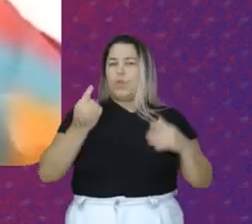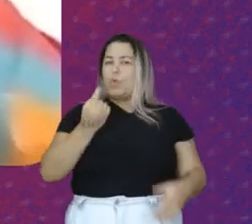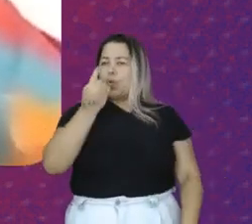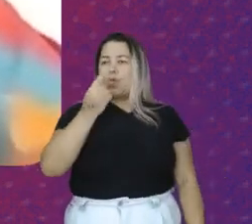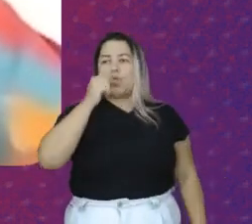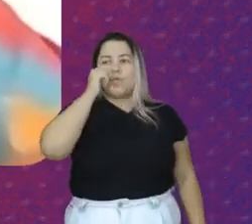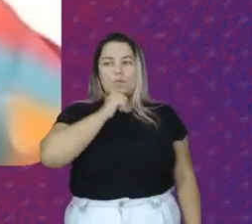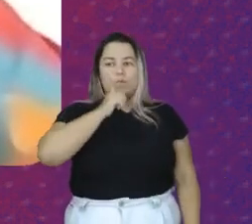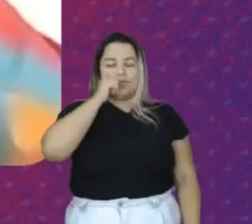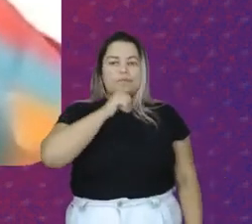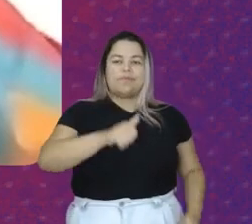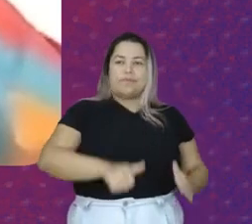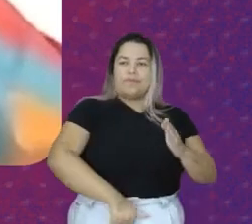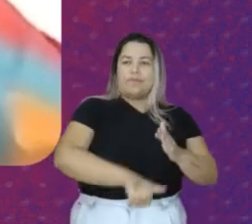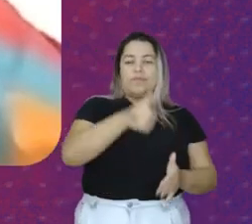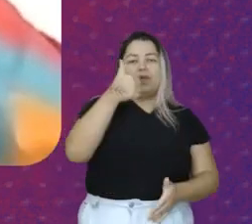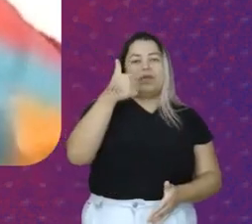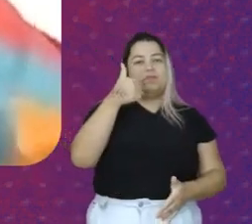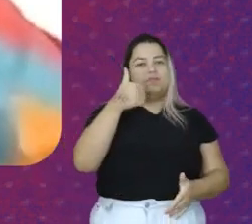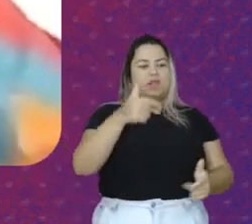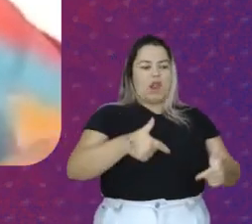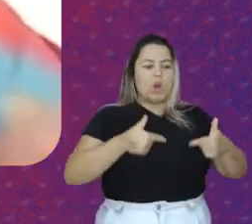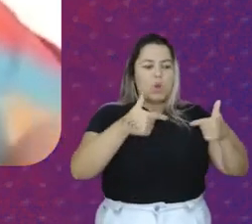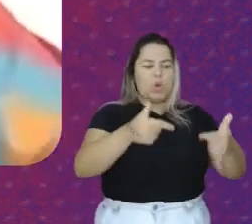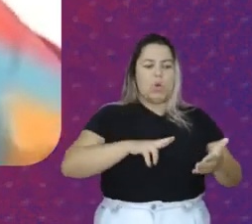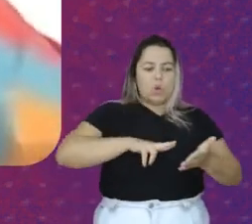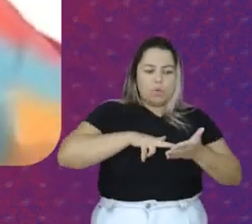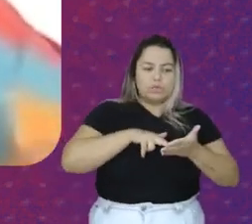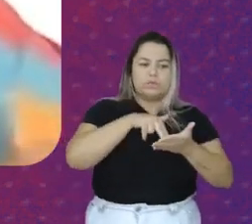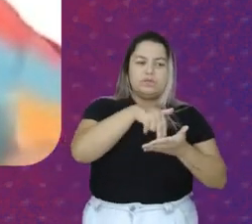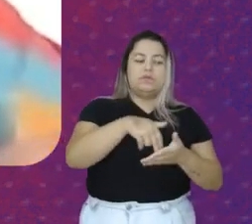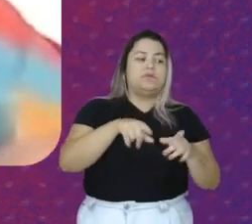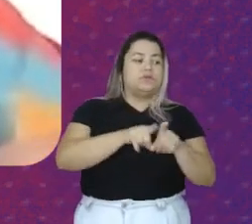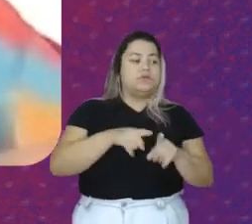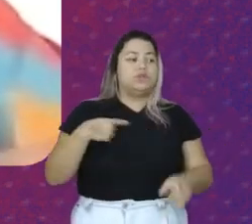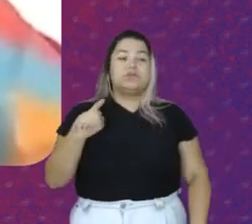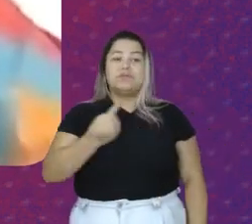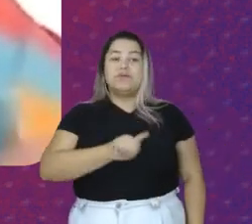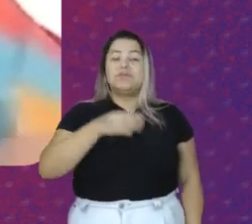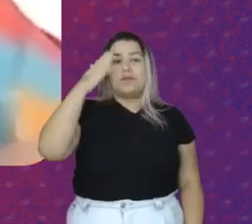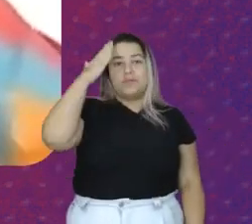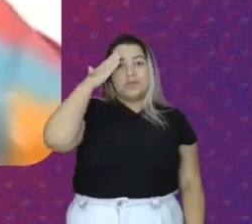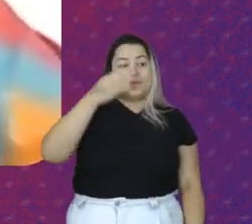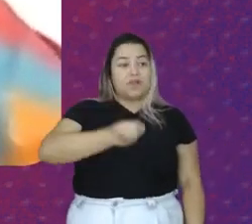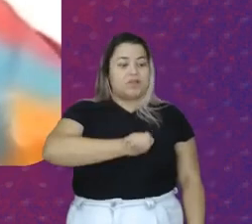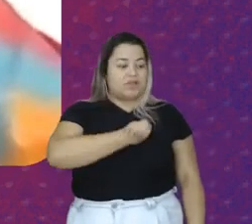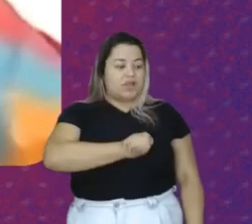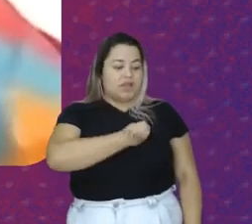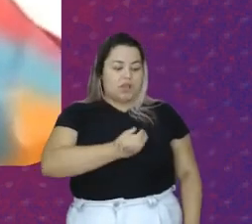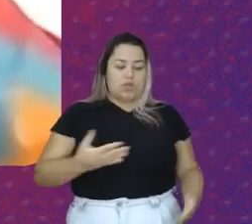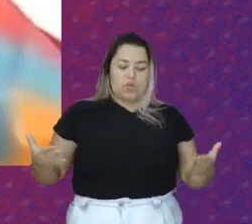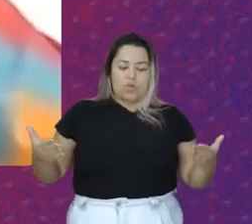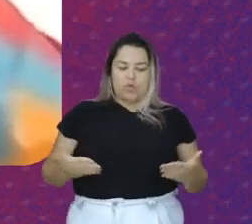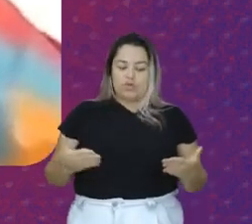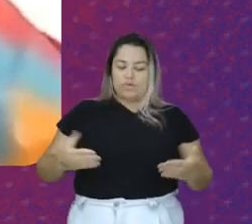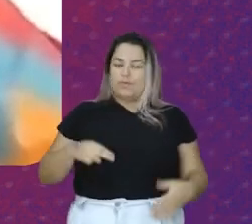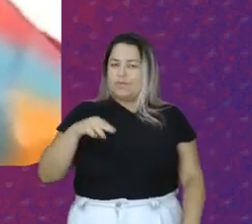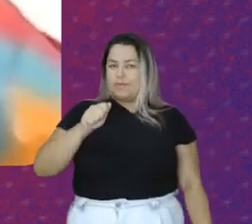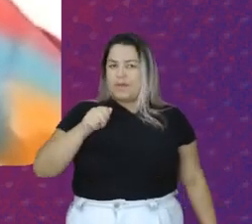negra, a primeira. É luta, é resistência. Nós sabemos que para eu estar aqui hoje, para Macaé,